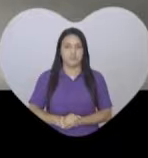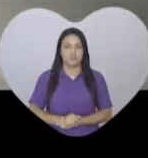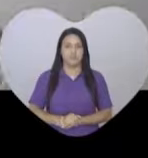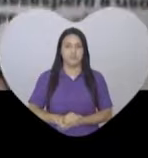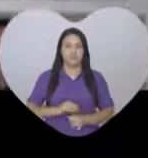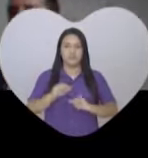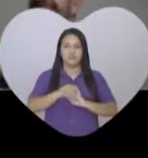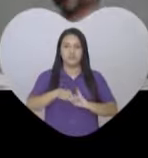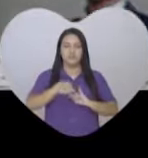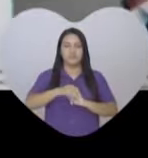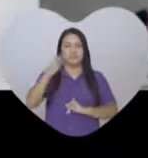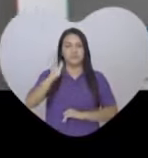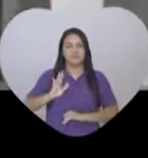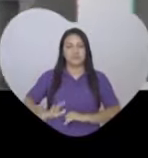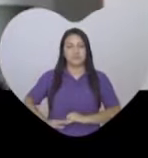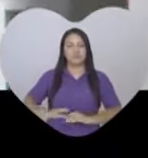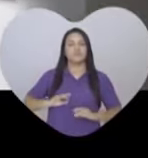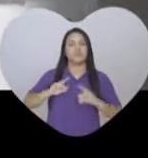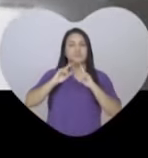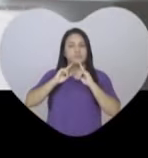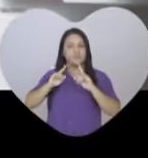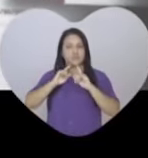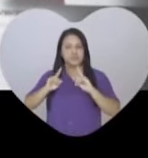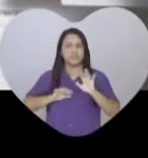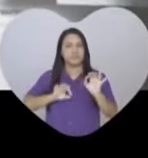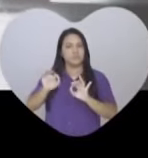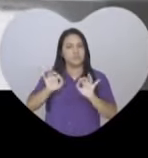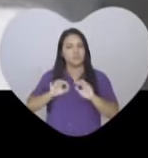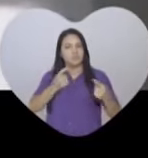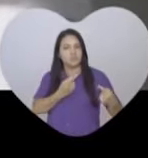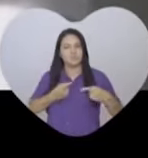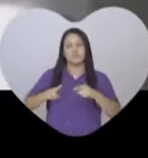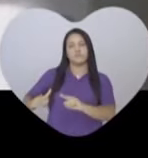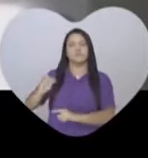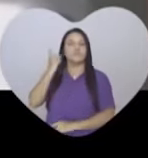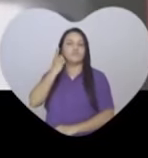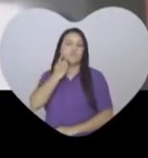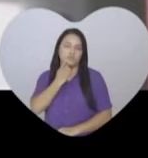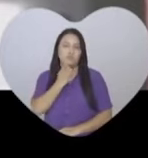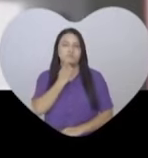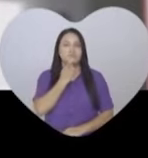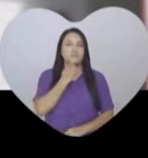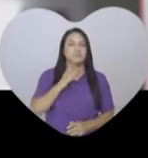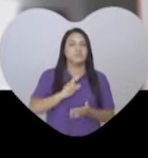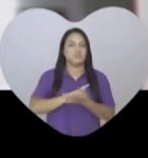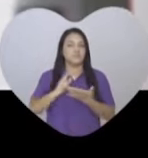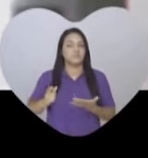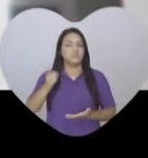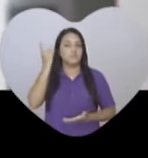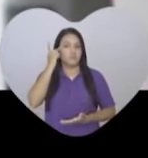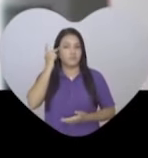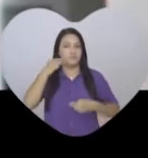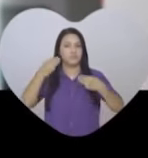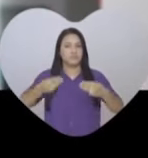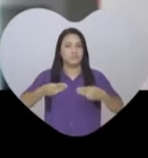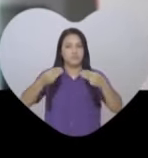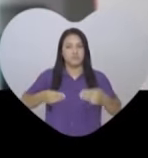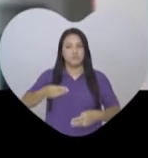Imprensa brasileira critica a armação contra Paulo Dantas. Folha de São Paulo. Ministros do STF